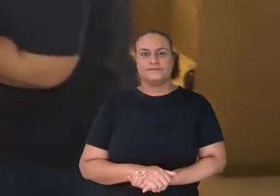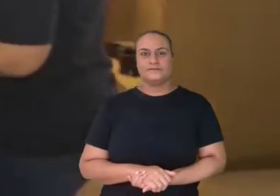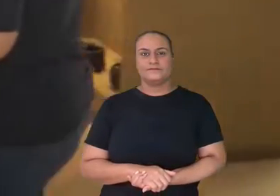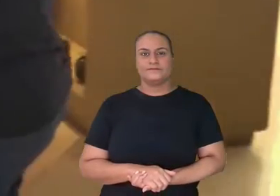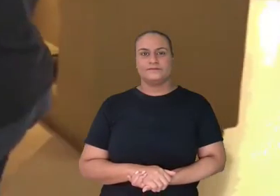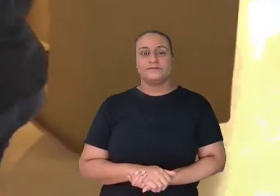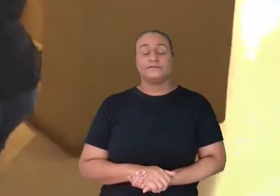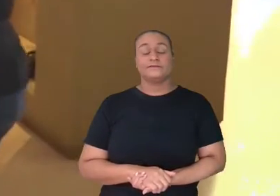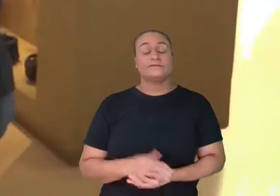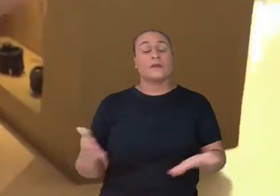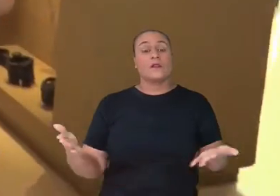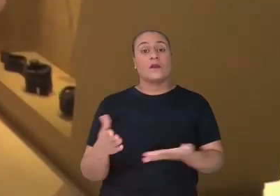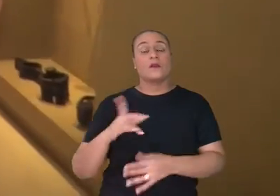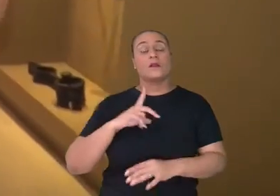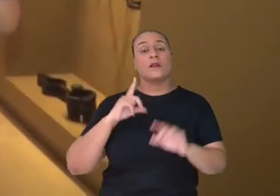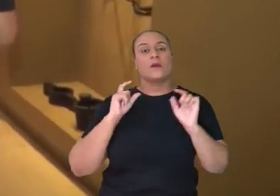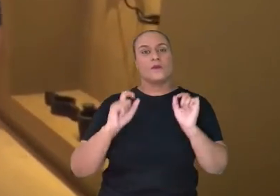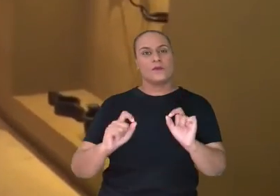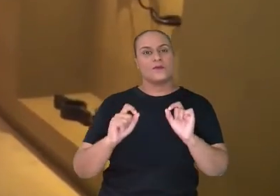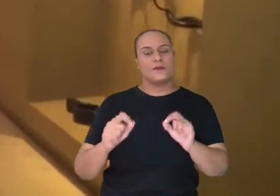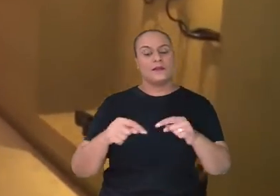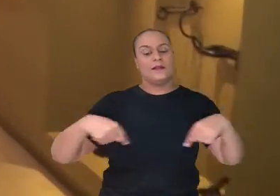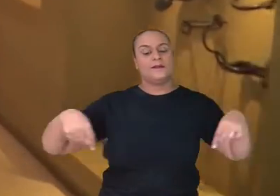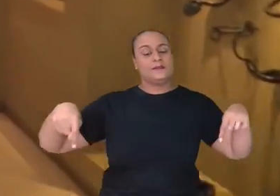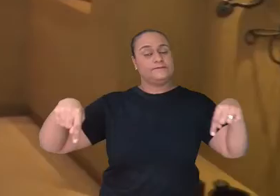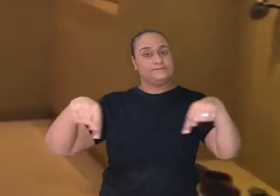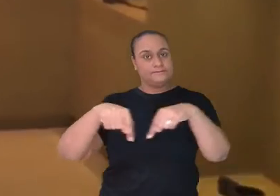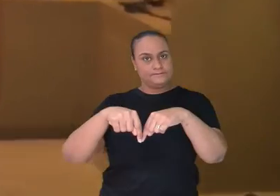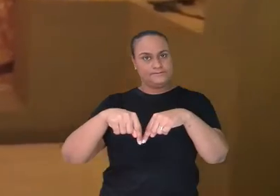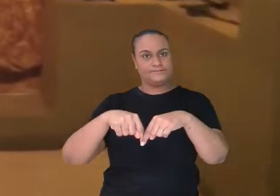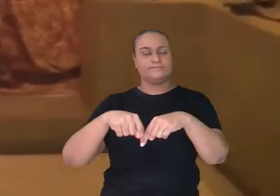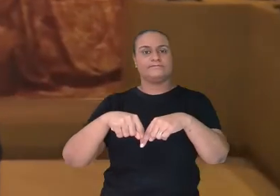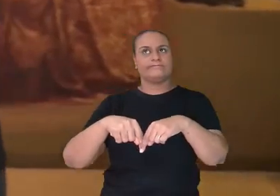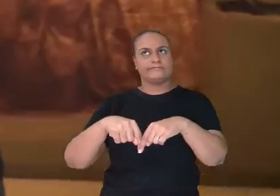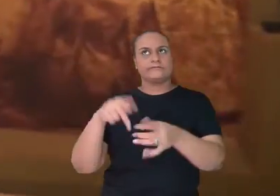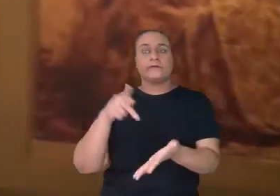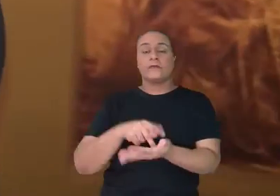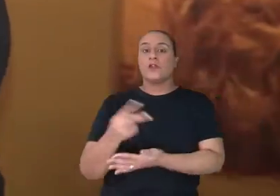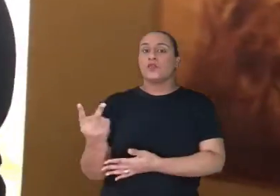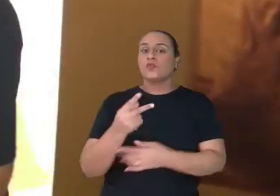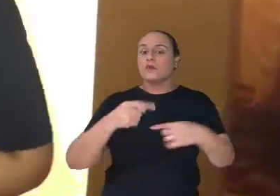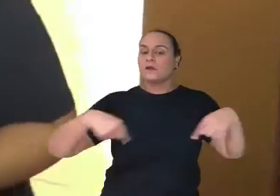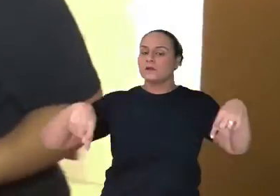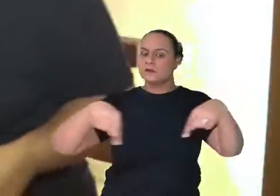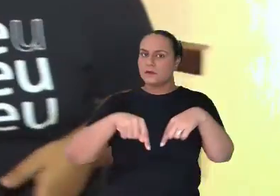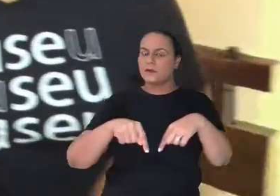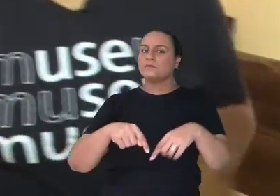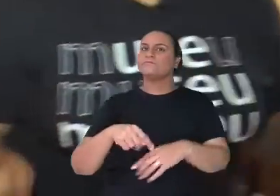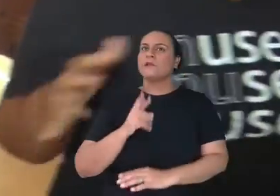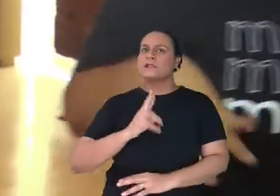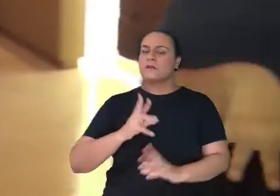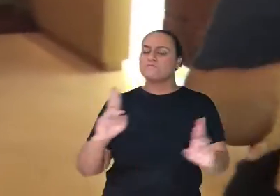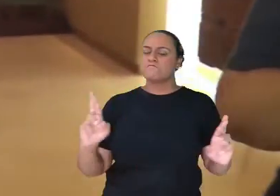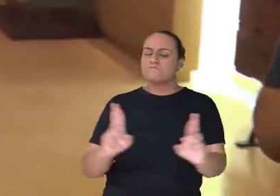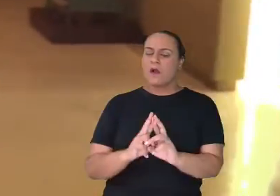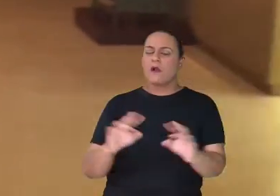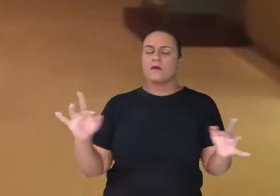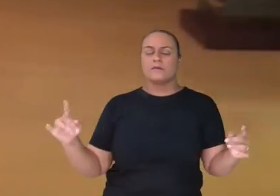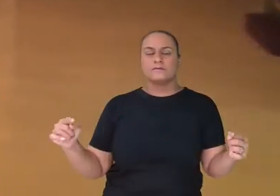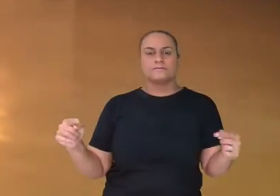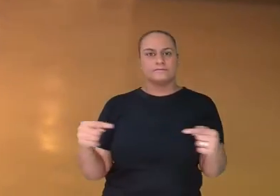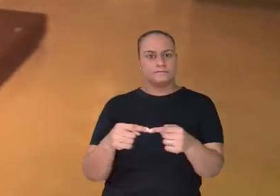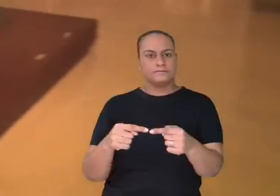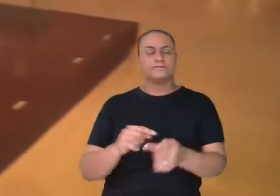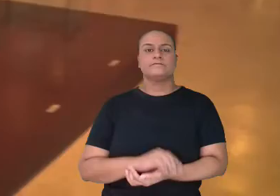Aqui a gente tem uma sala, na verdade duas salas que a gente sempre relaciona. Que é essa que a